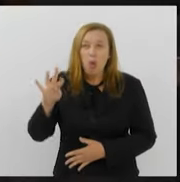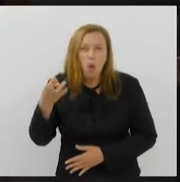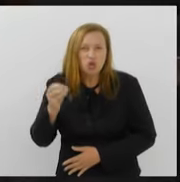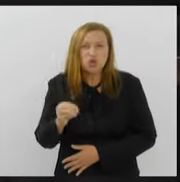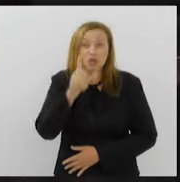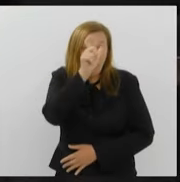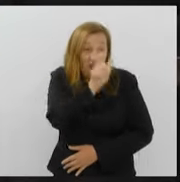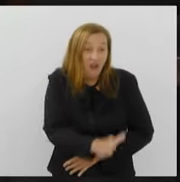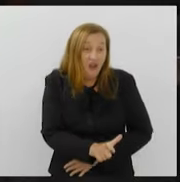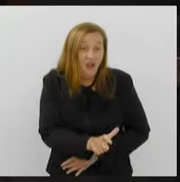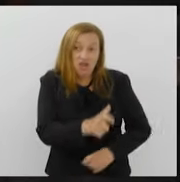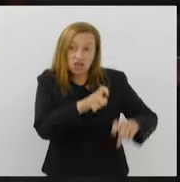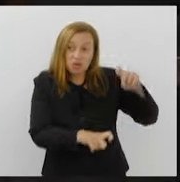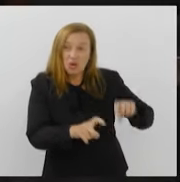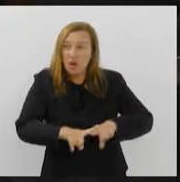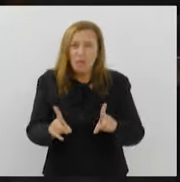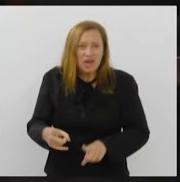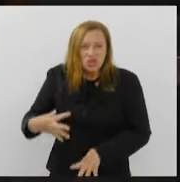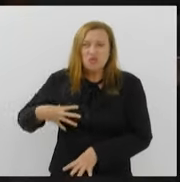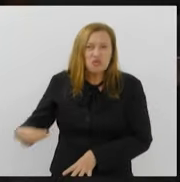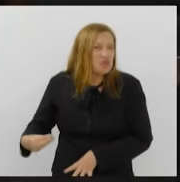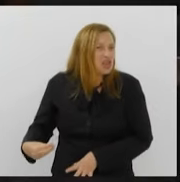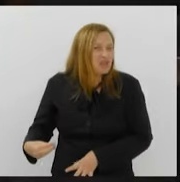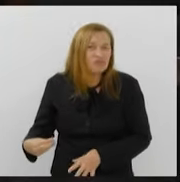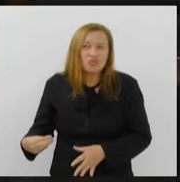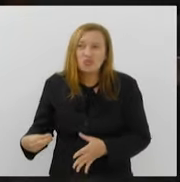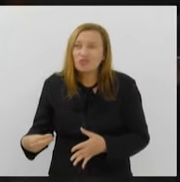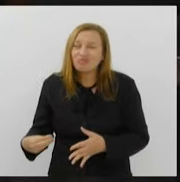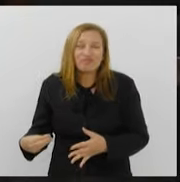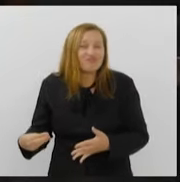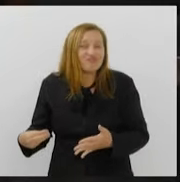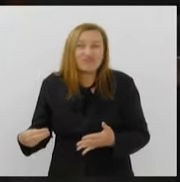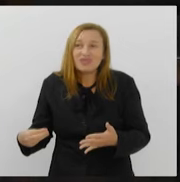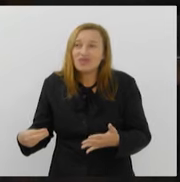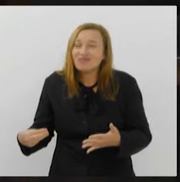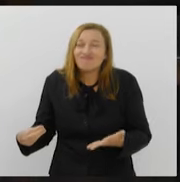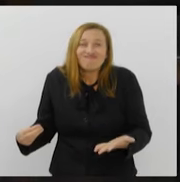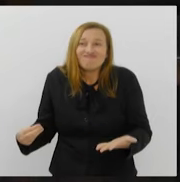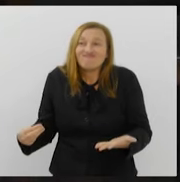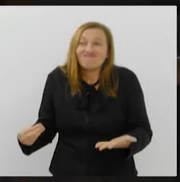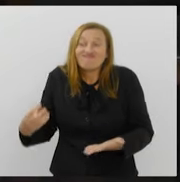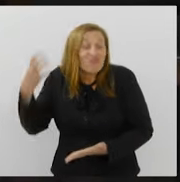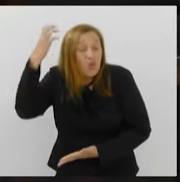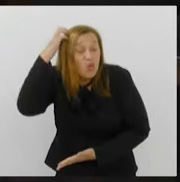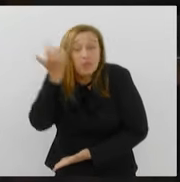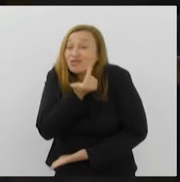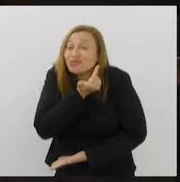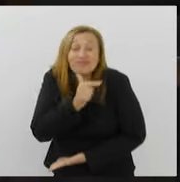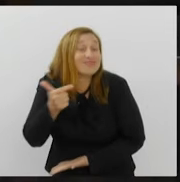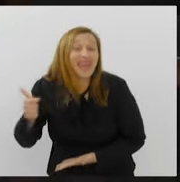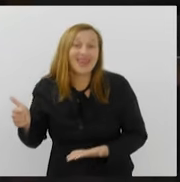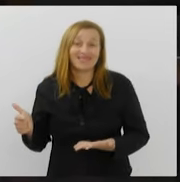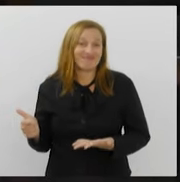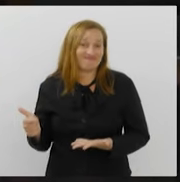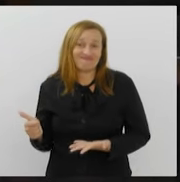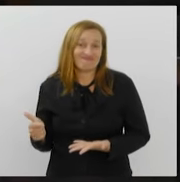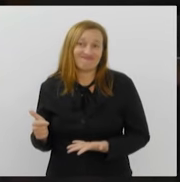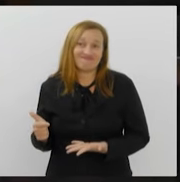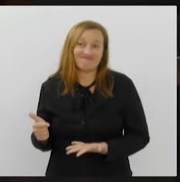estuprador, mas o filho não tem absolutamente nada a ver com isso. Nada a ver com